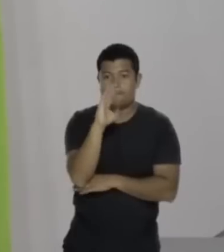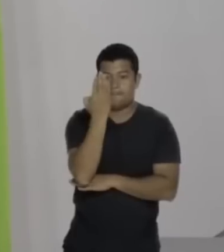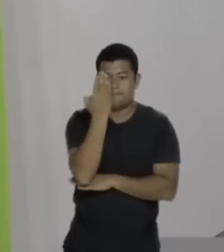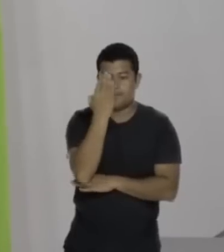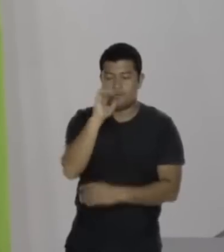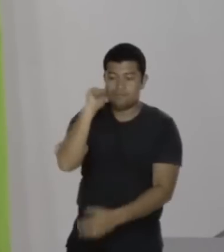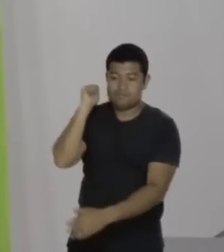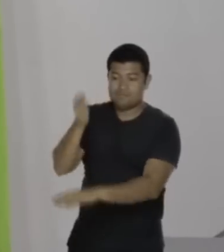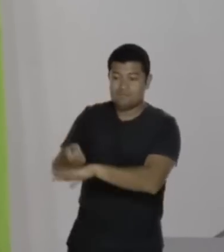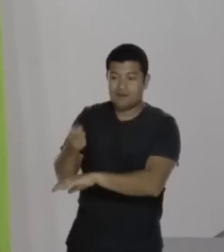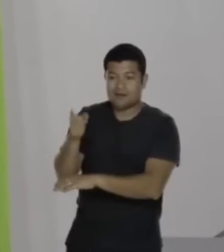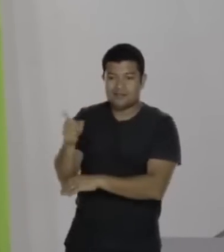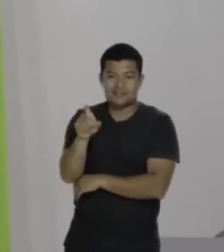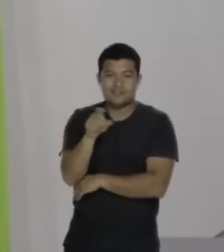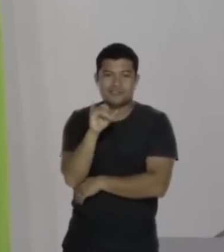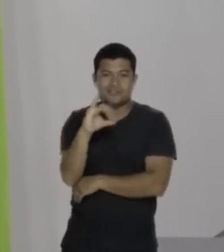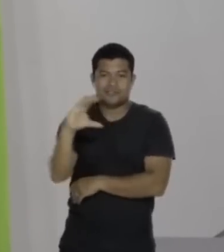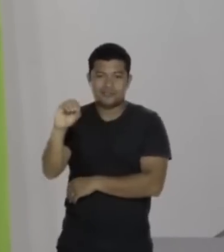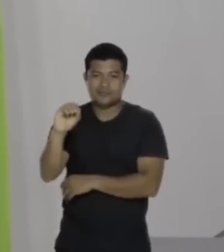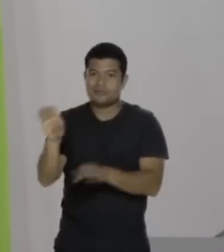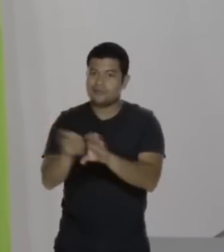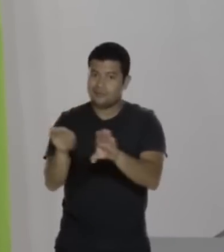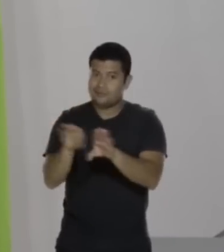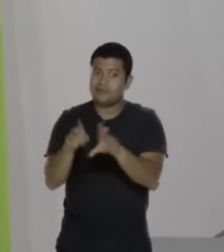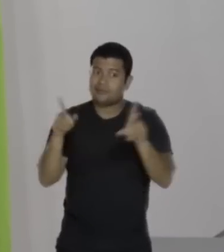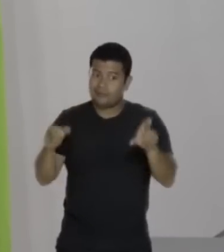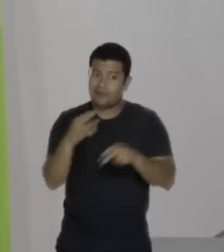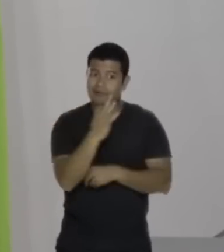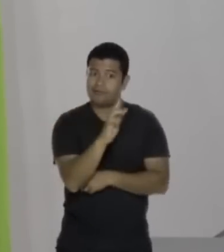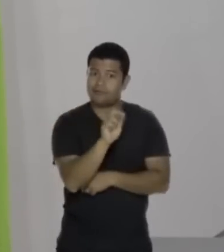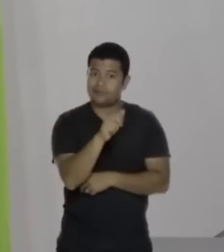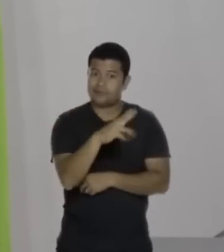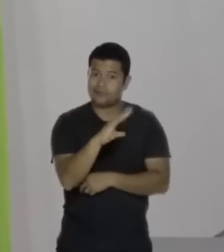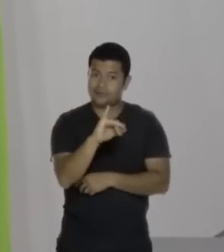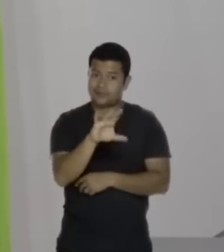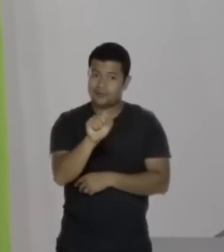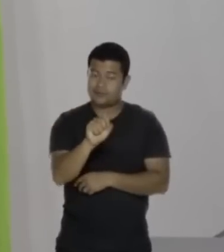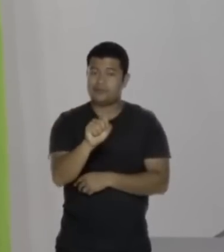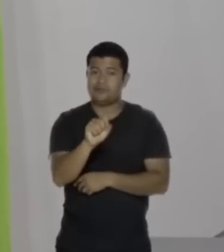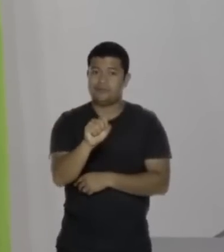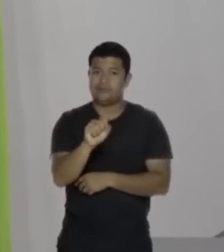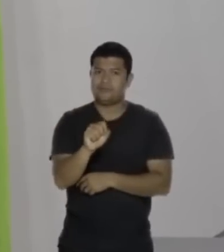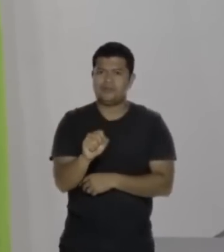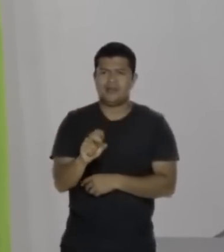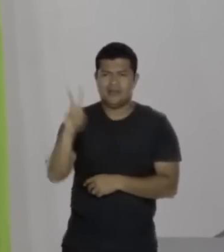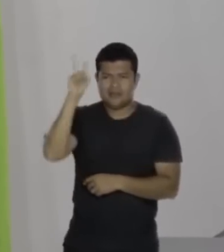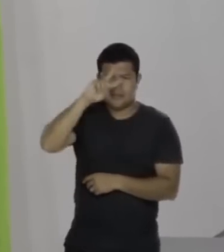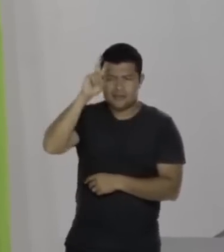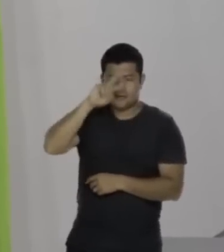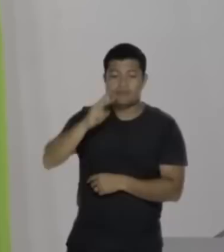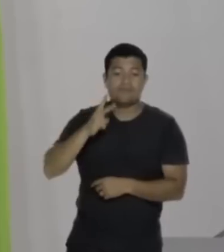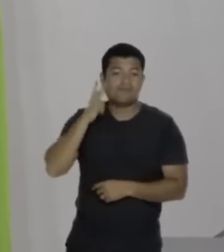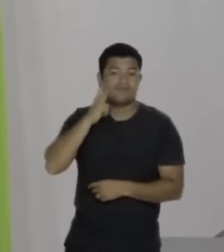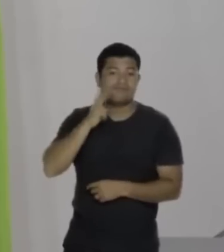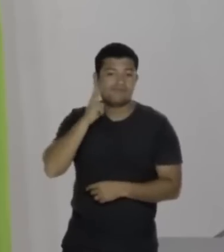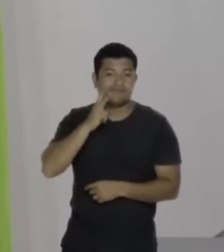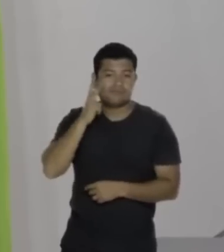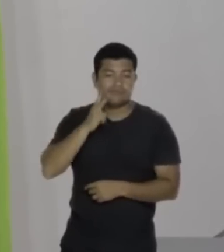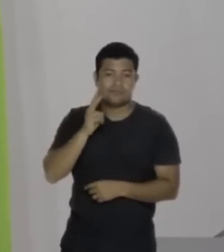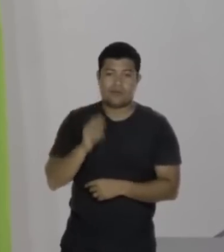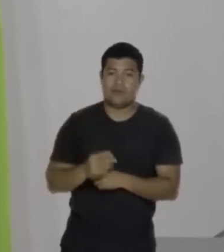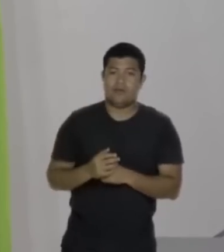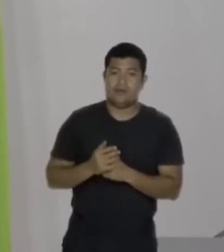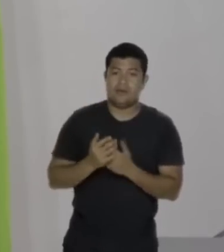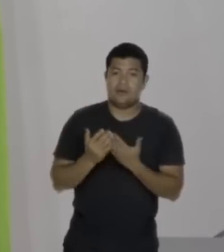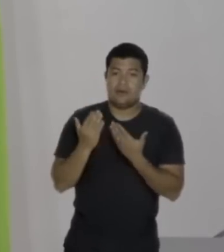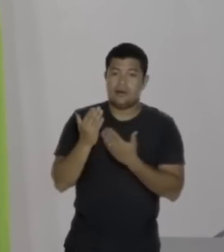Nós vimos hoje uma deputada falar sobre a vereadora caçada e é sobre isso que eu quero falar aqui. Em março do ano